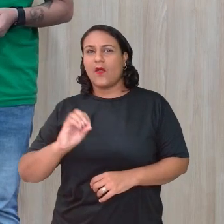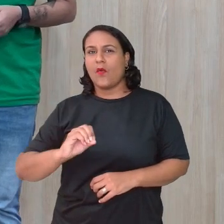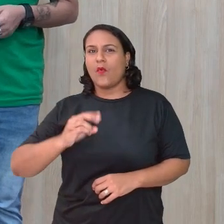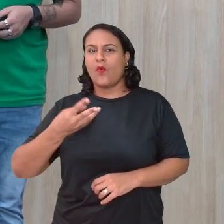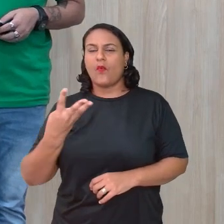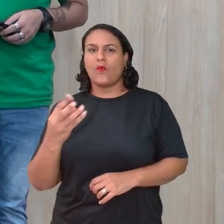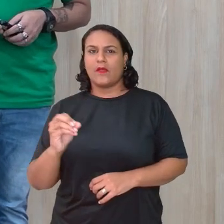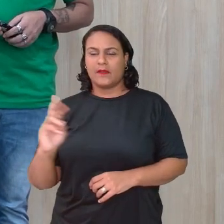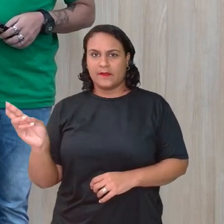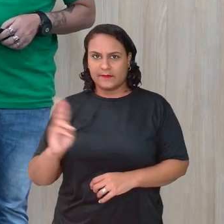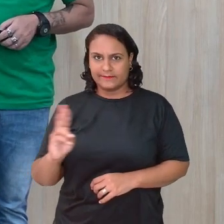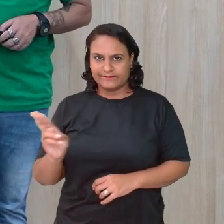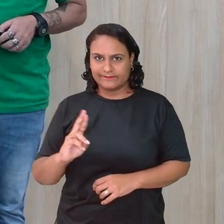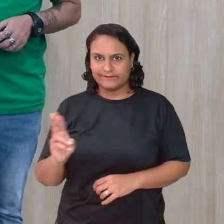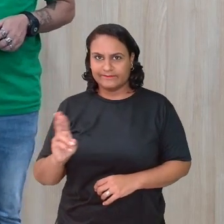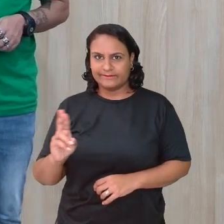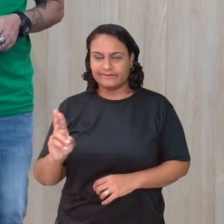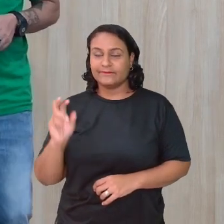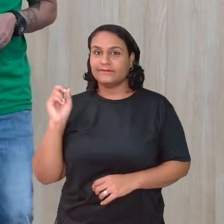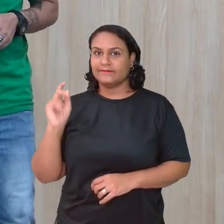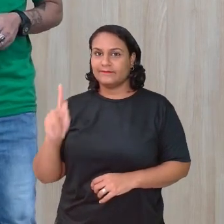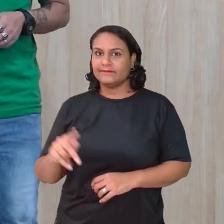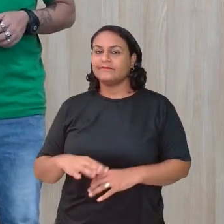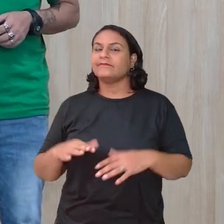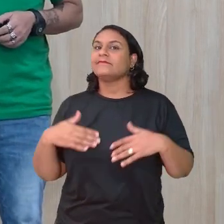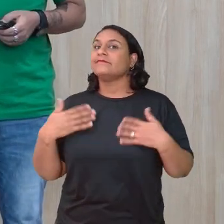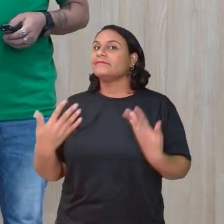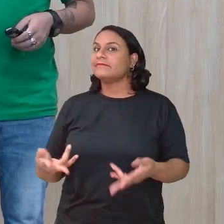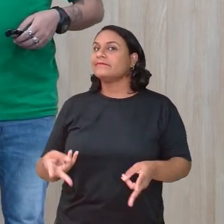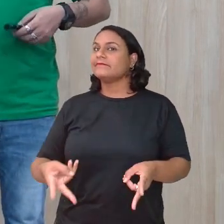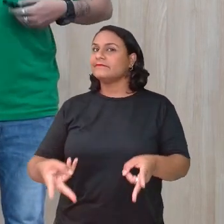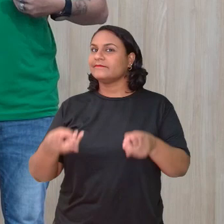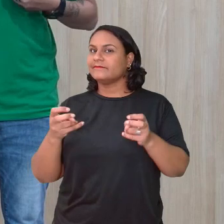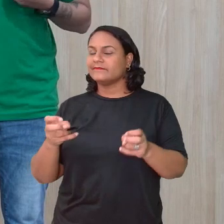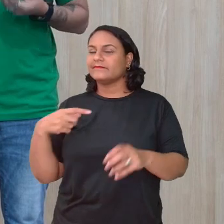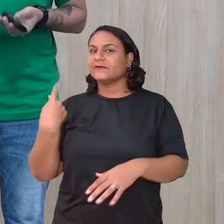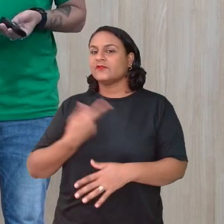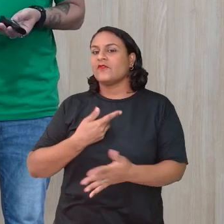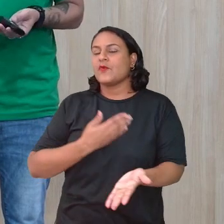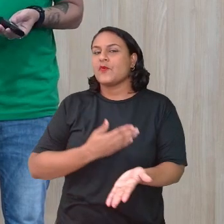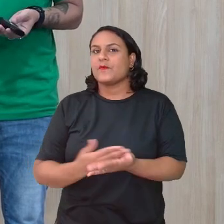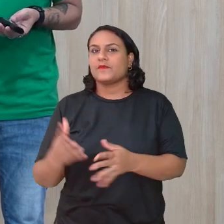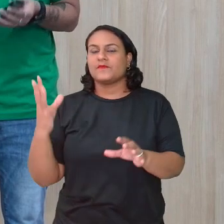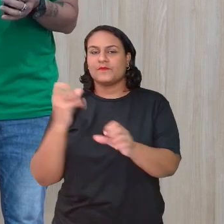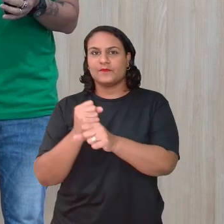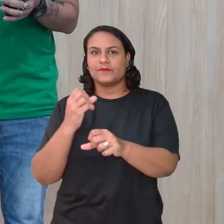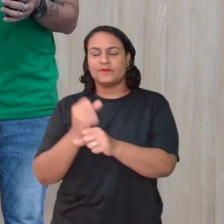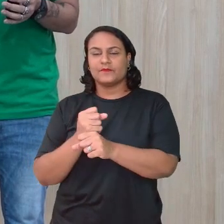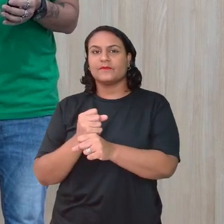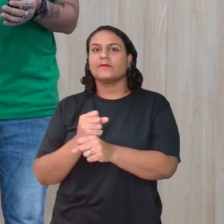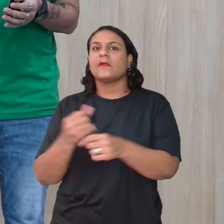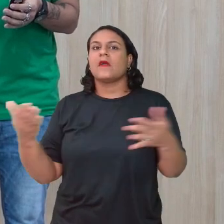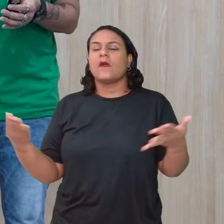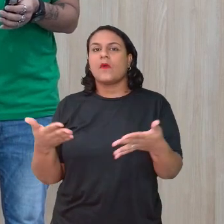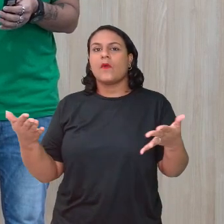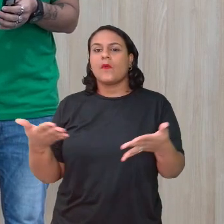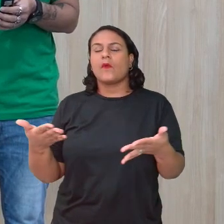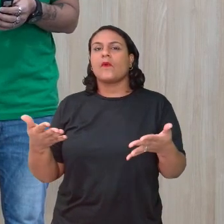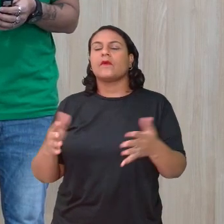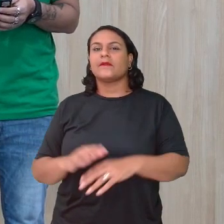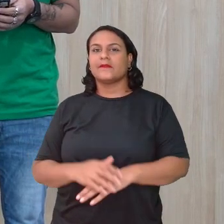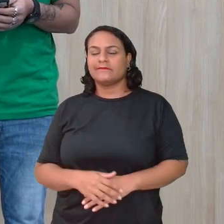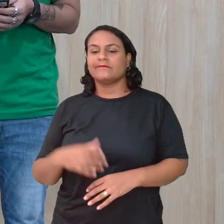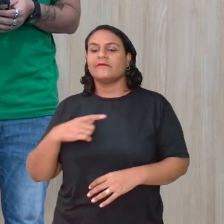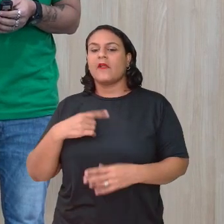custe R$40, tá certo? Então percebe que a gente vai começar a calcular agora, tendo mais